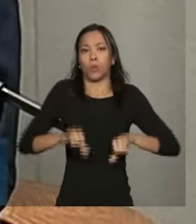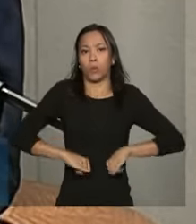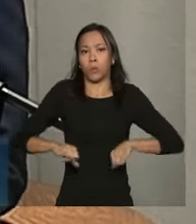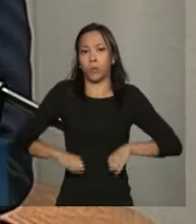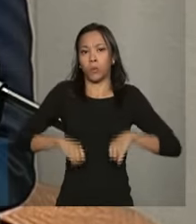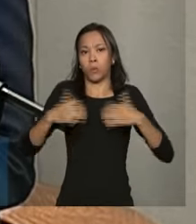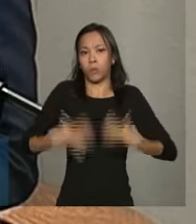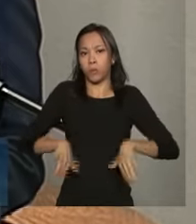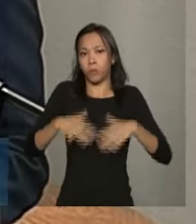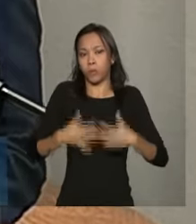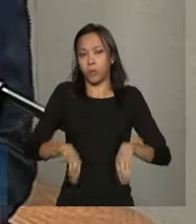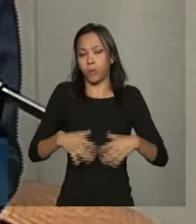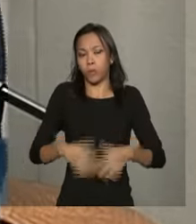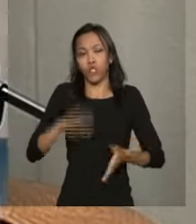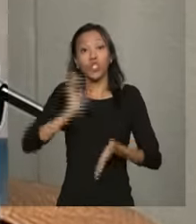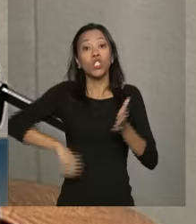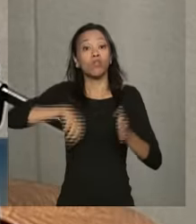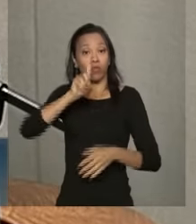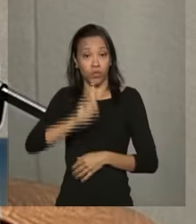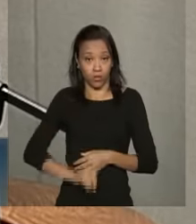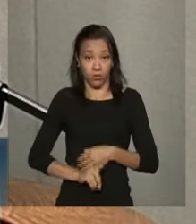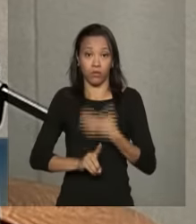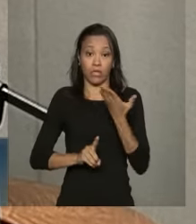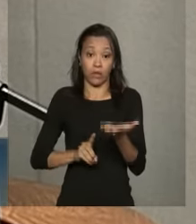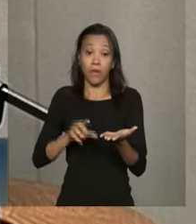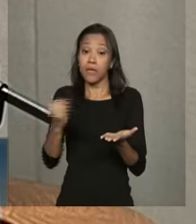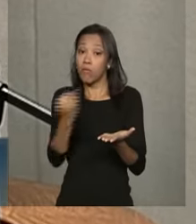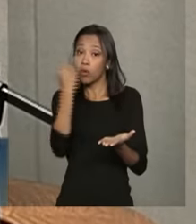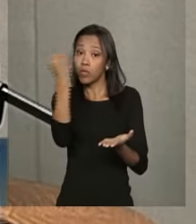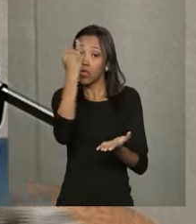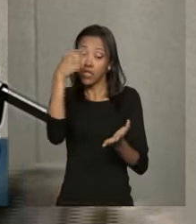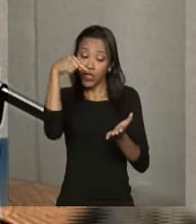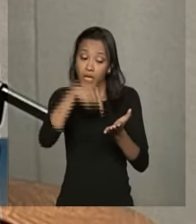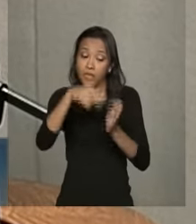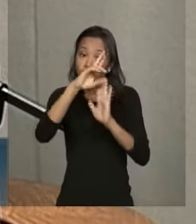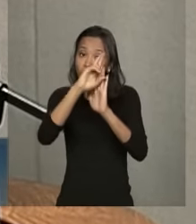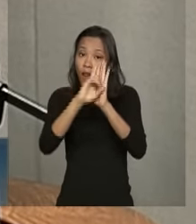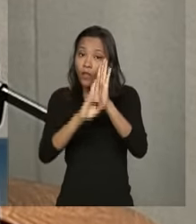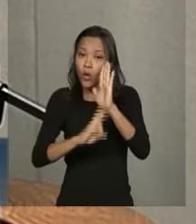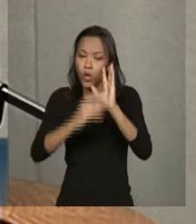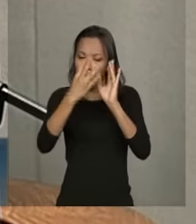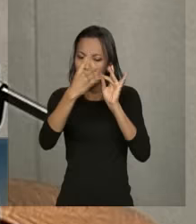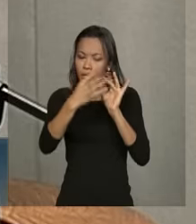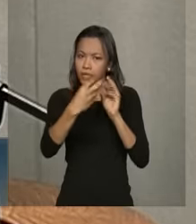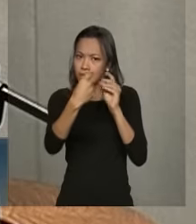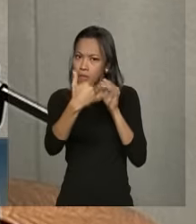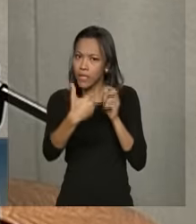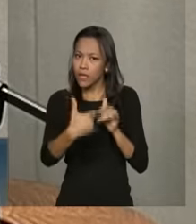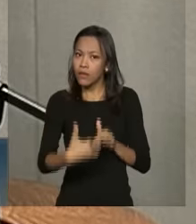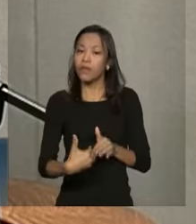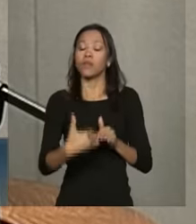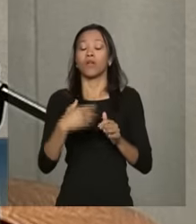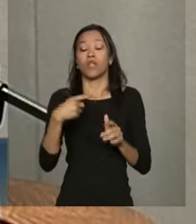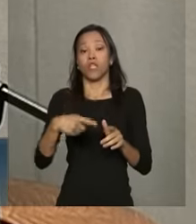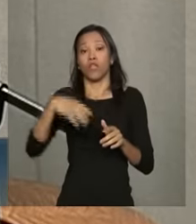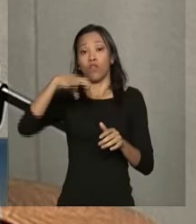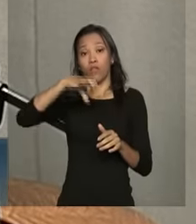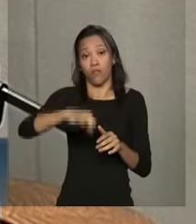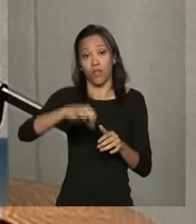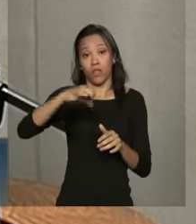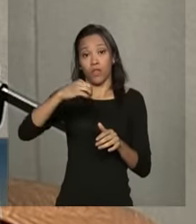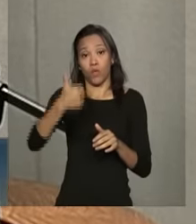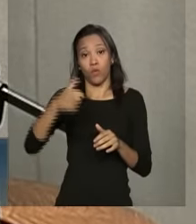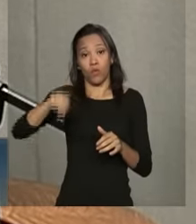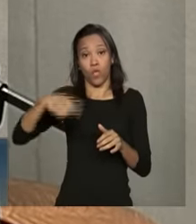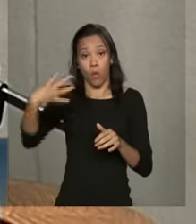eh importante destacado do dado desse relatório é que 91,4 das pessoas